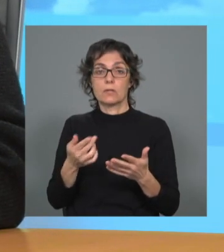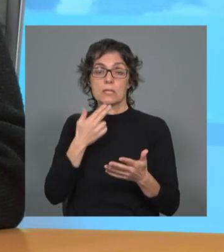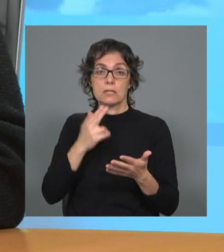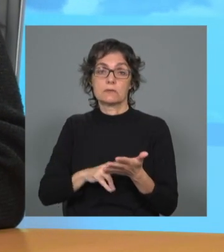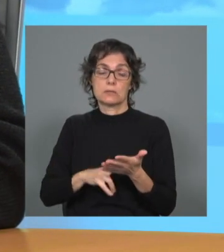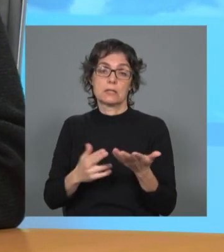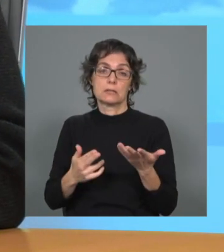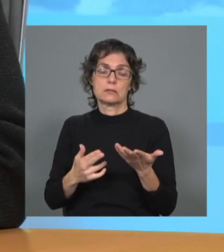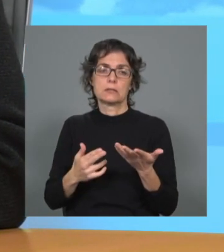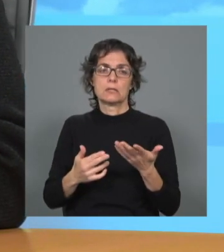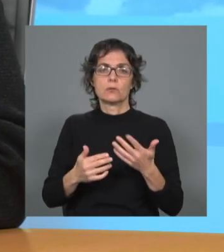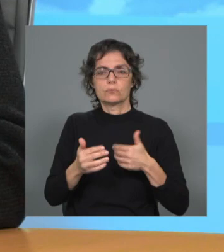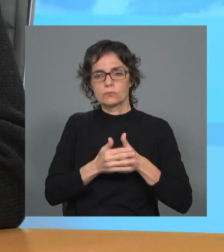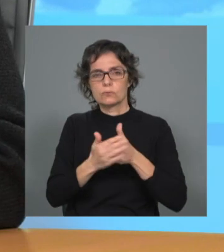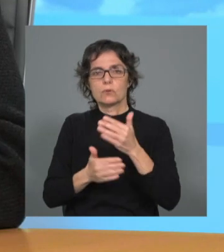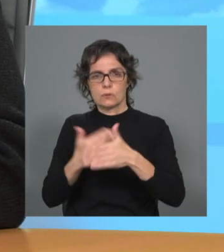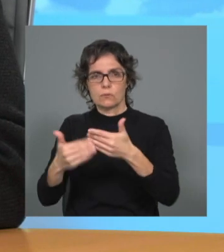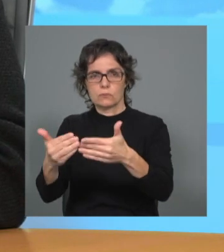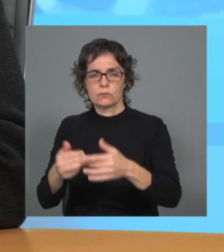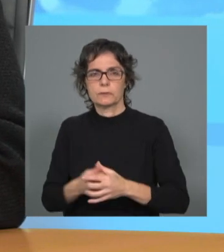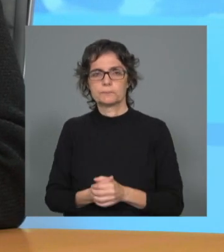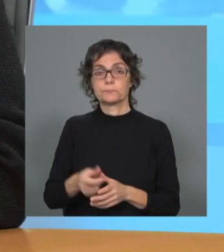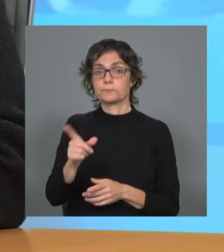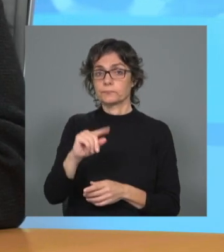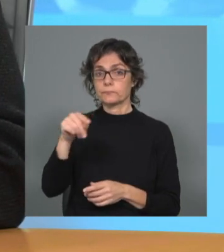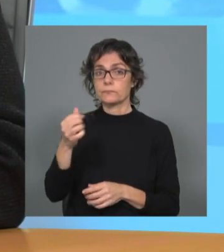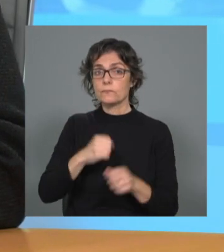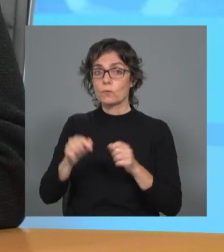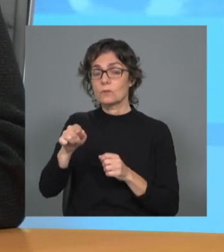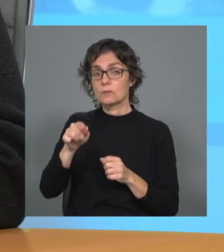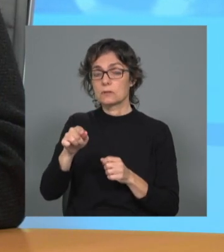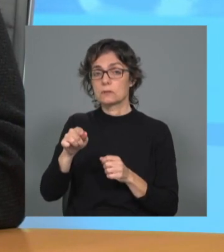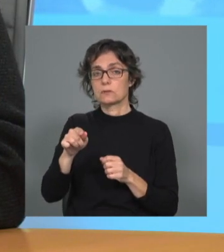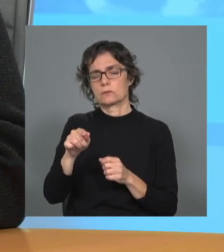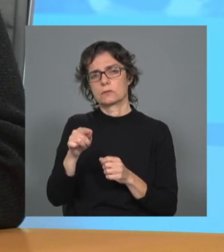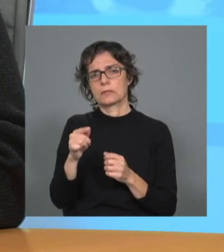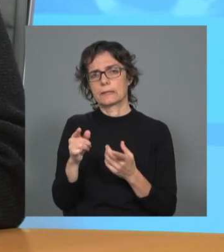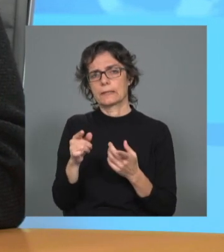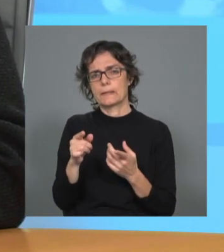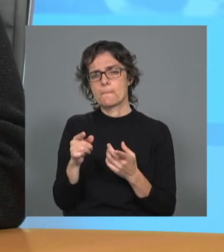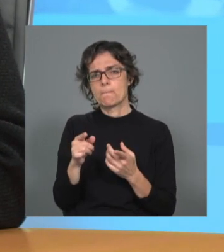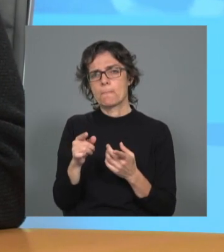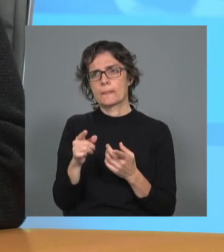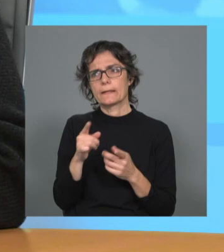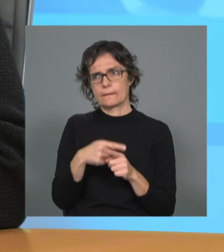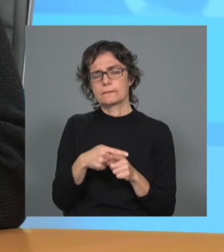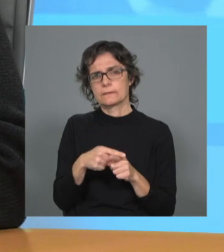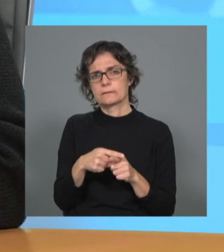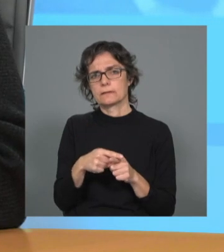está a acontecer depois terá o devido encaminhamento. Mas também há um movimento para lá, que é um movimento muito